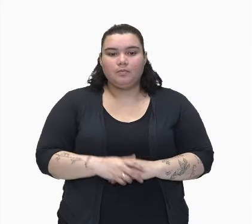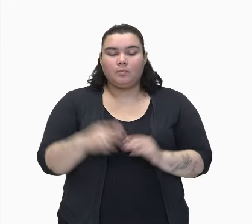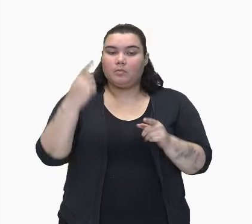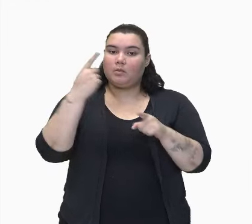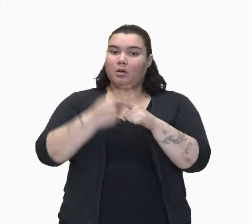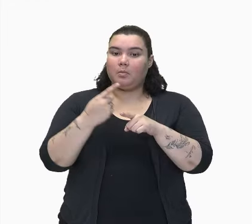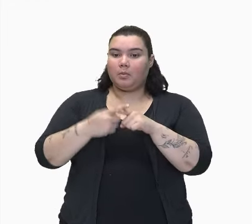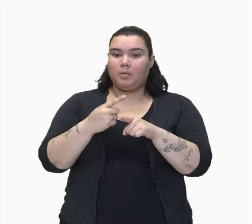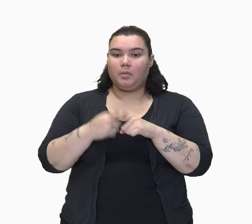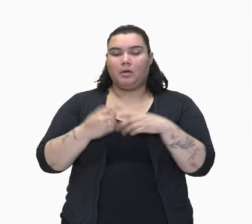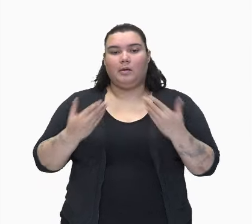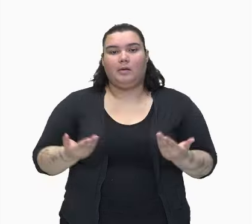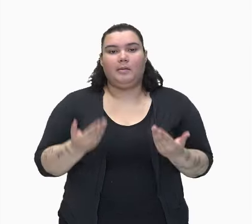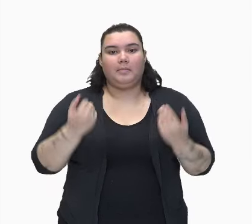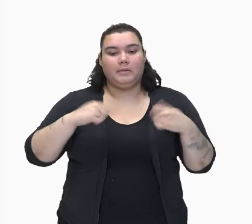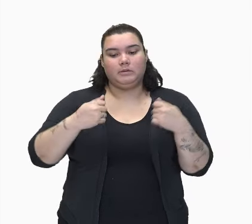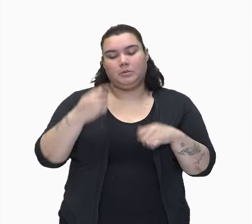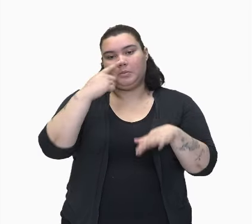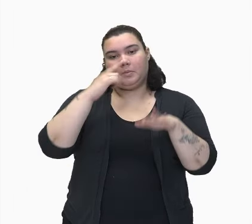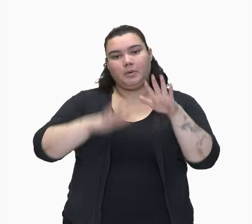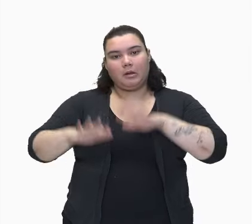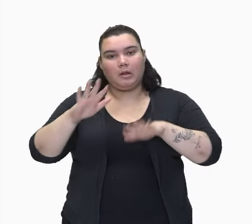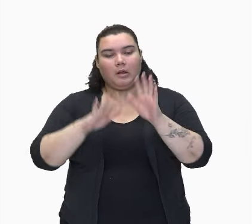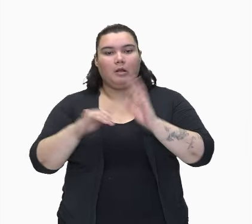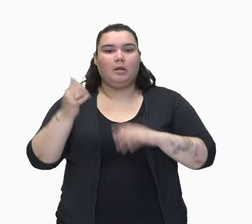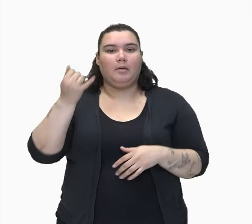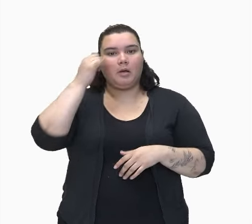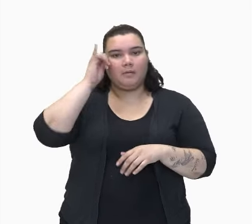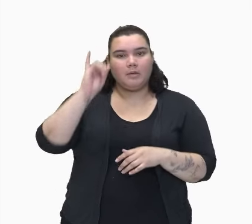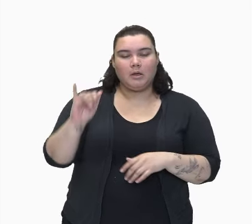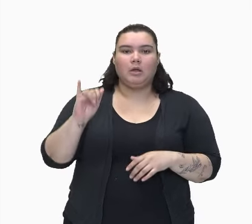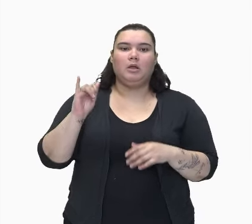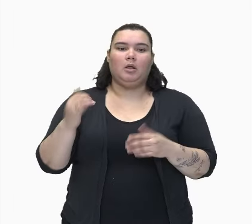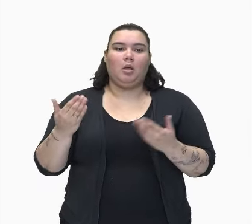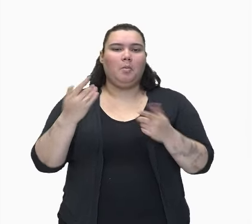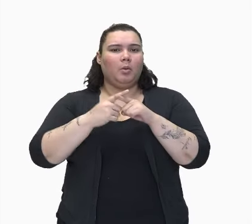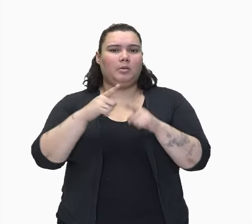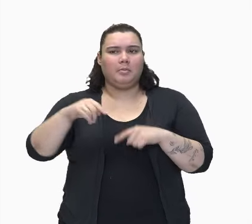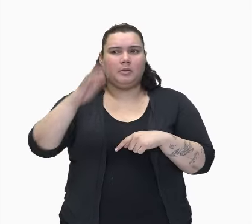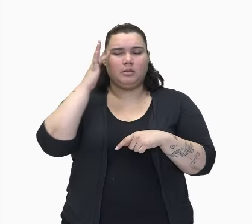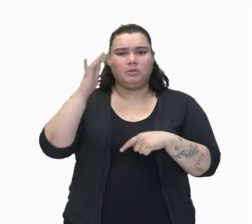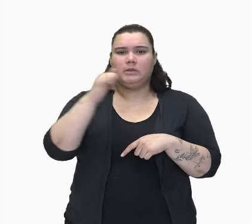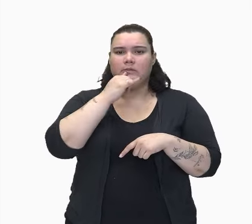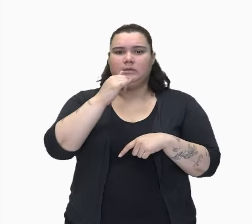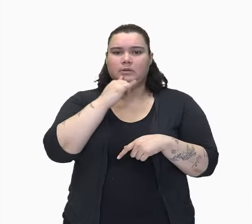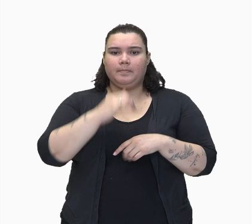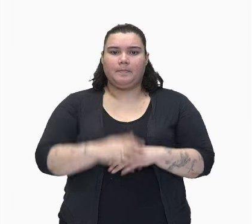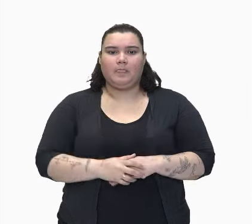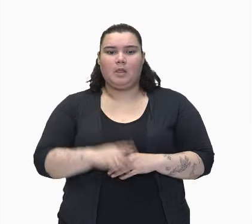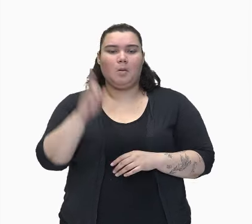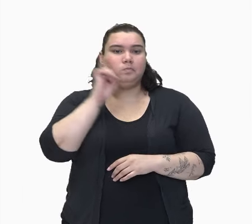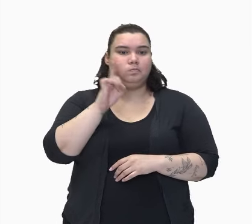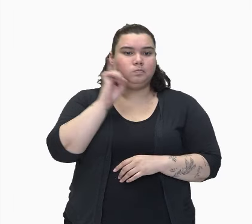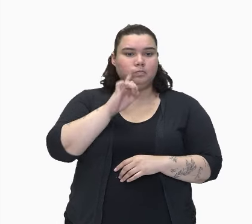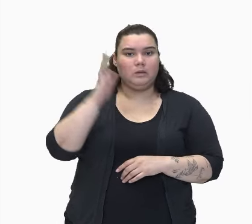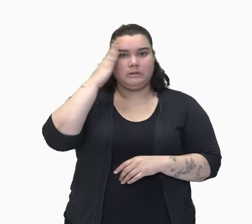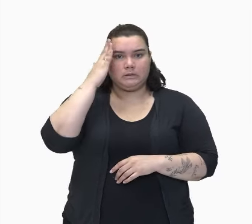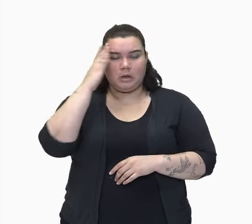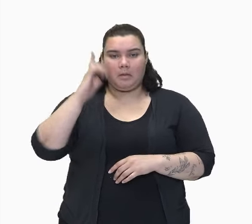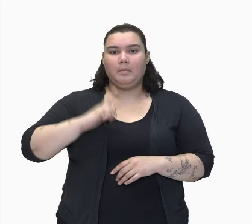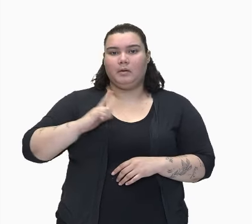tendo, né, um certo cuidado para não ir todo mundo, porque imagina, se tem uma estrutura nos Estados Unidos da América, a gente sabe que